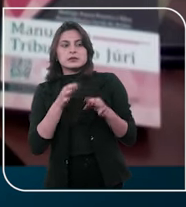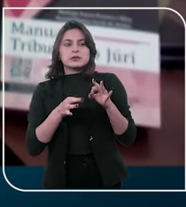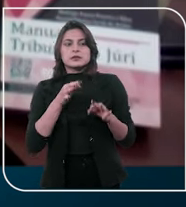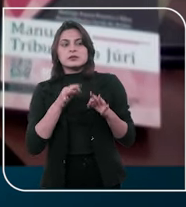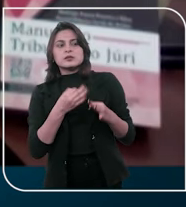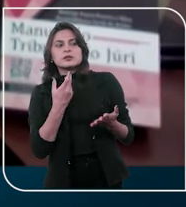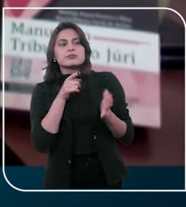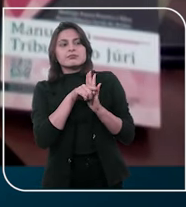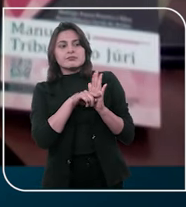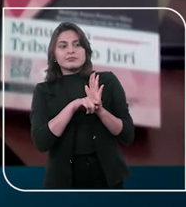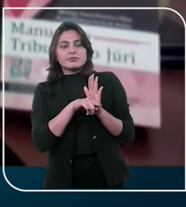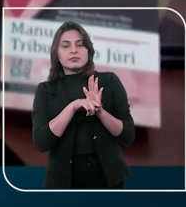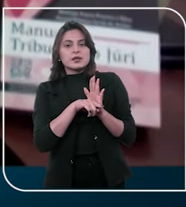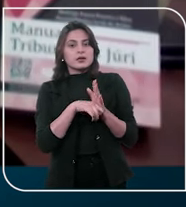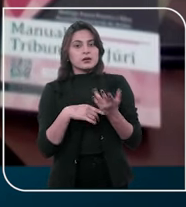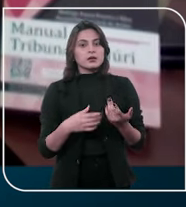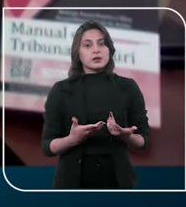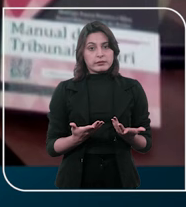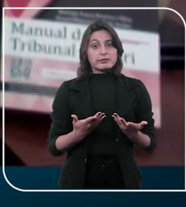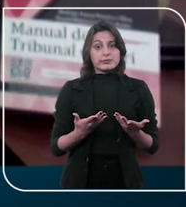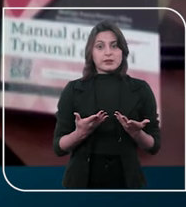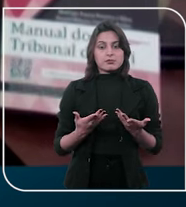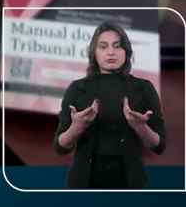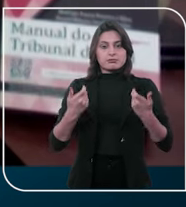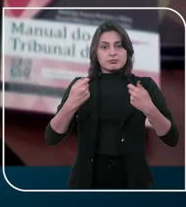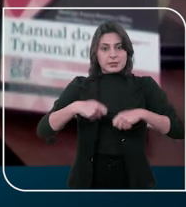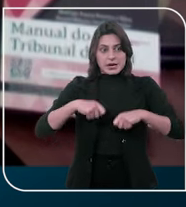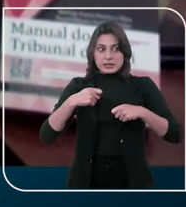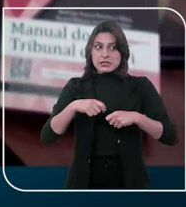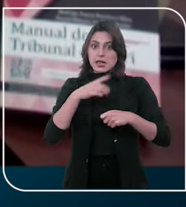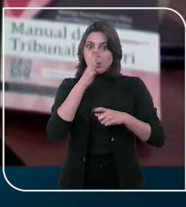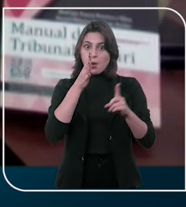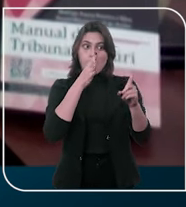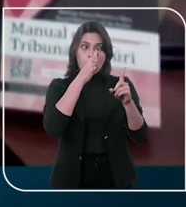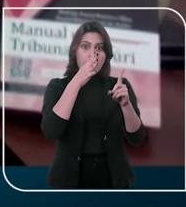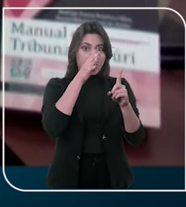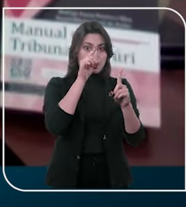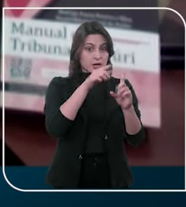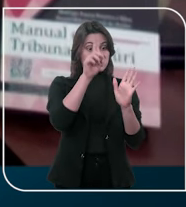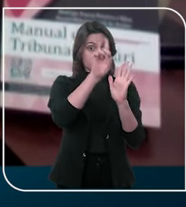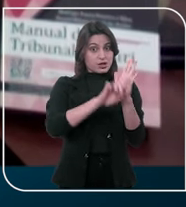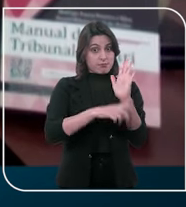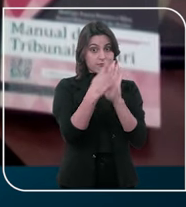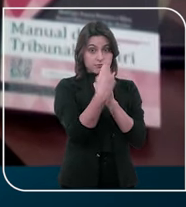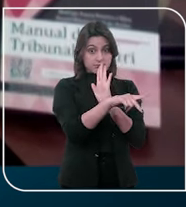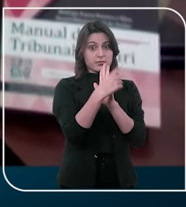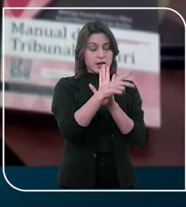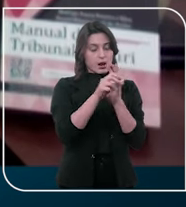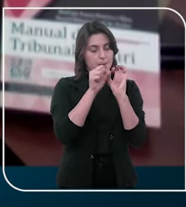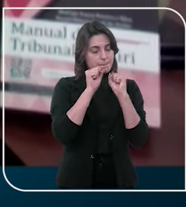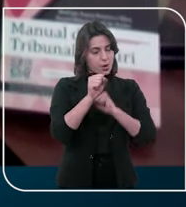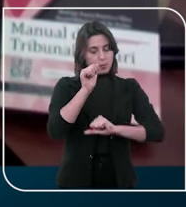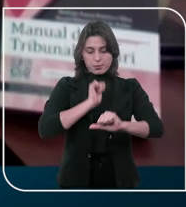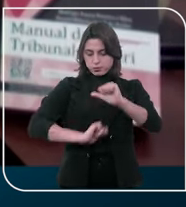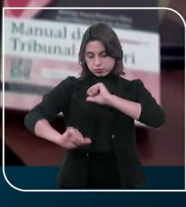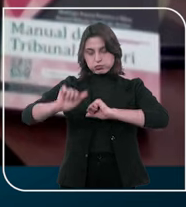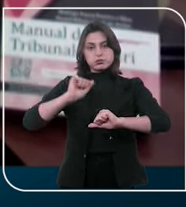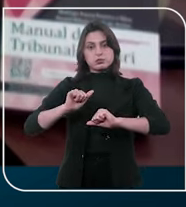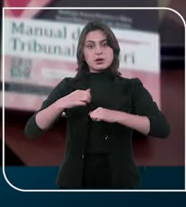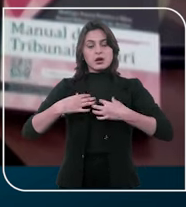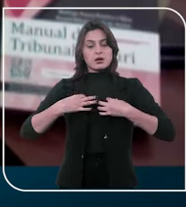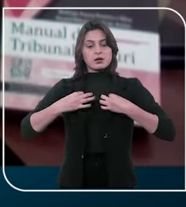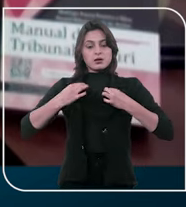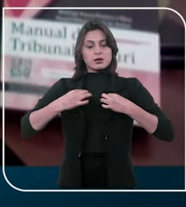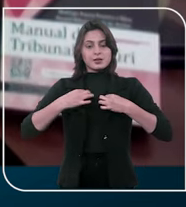deve ser dado ao acusado esse direito de poder vestir de forma adequada, como